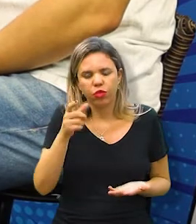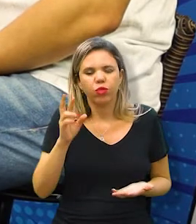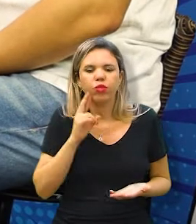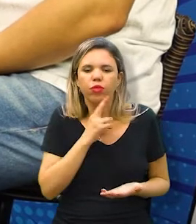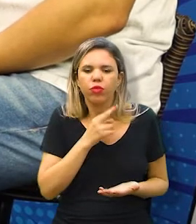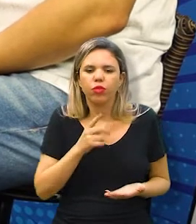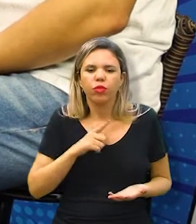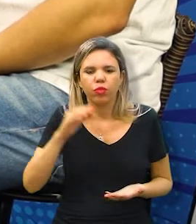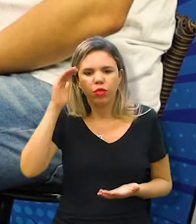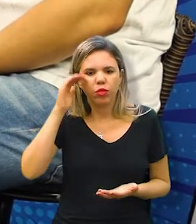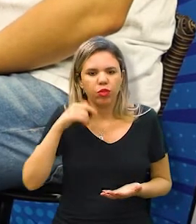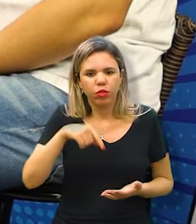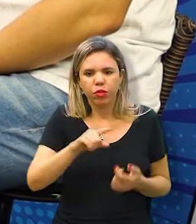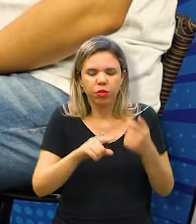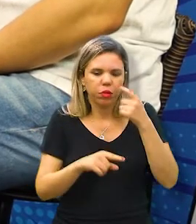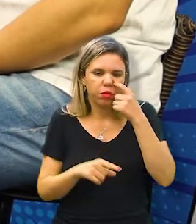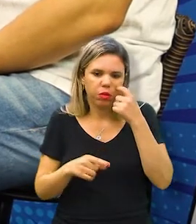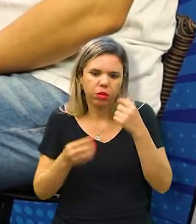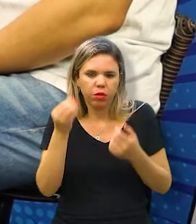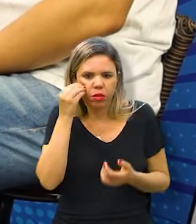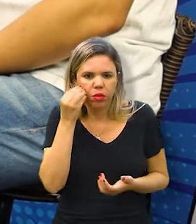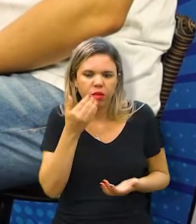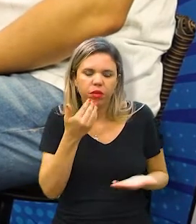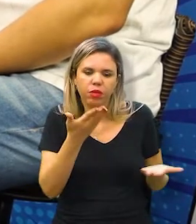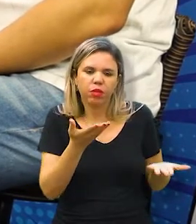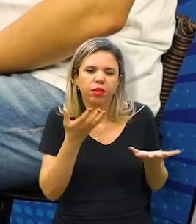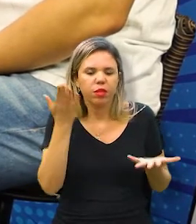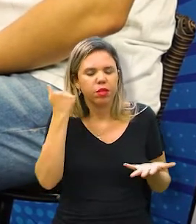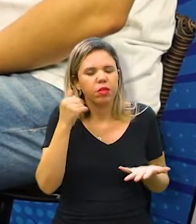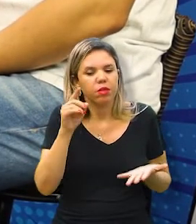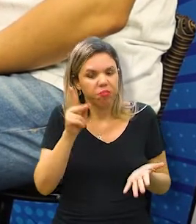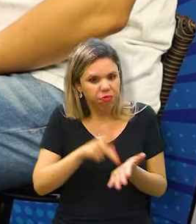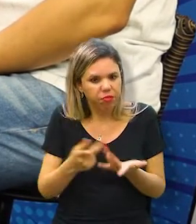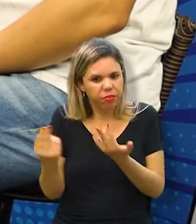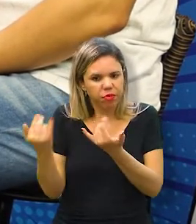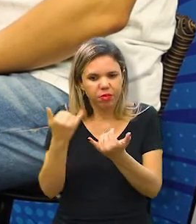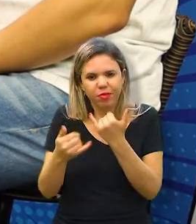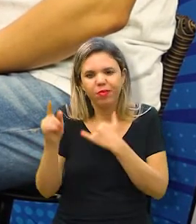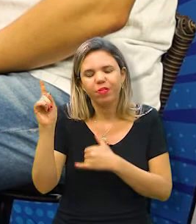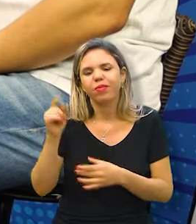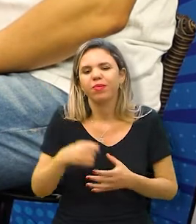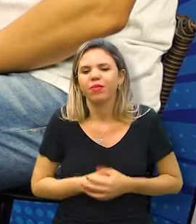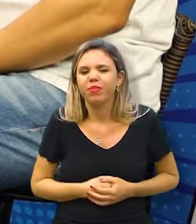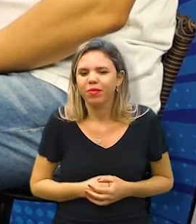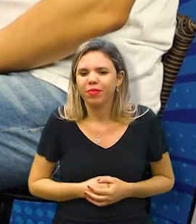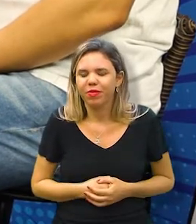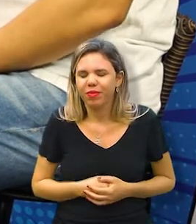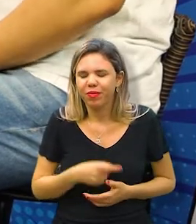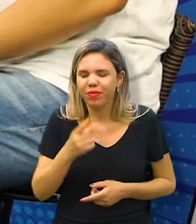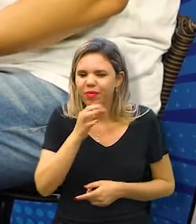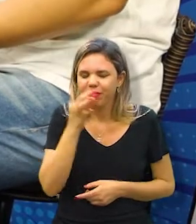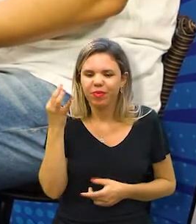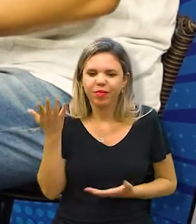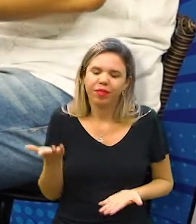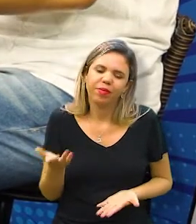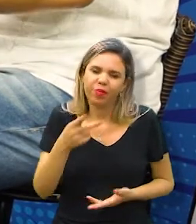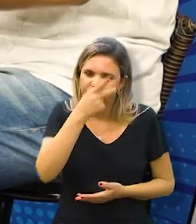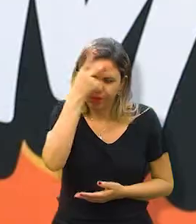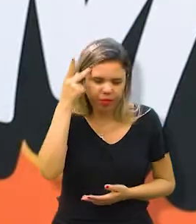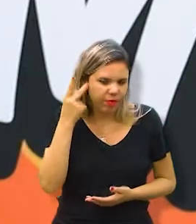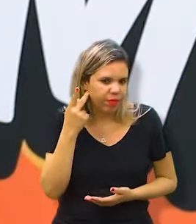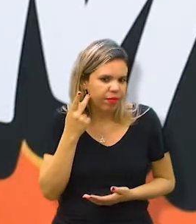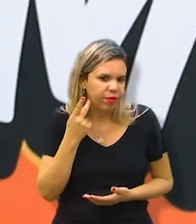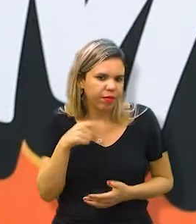restaurantes coreanos, então eu fui provar, experimentar, mas eu quero saber se realmente é igual de lá. Sensacional. Kate, o